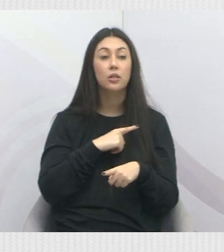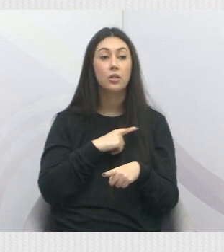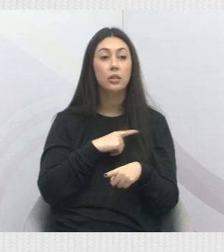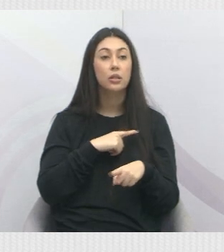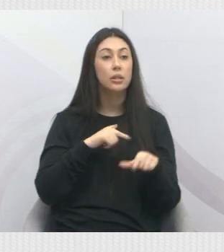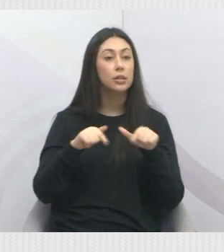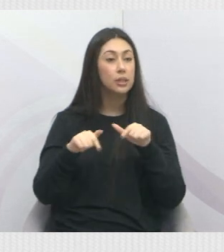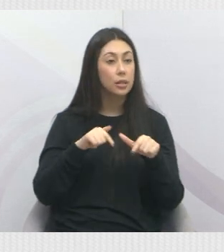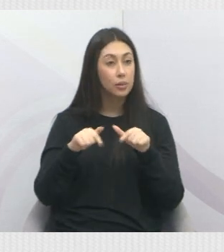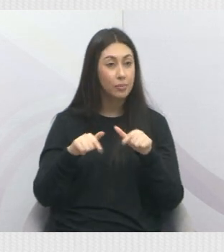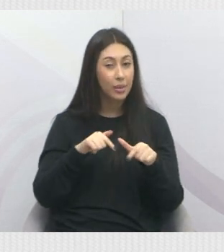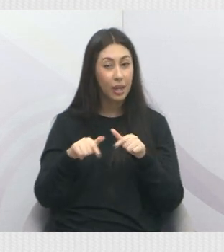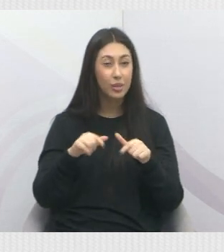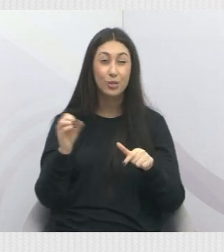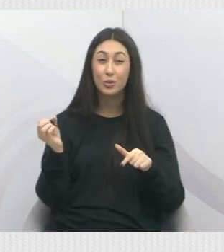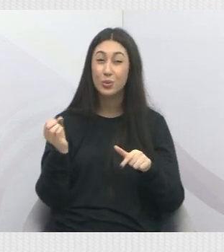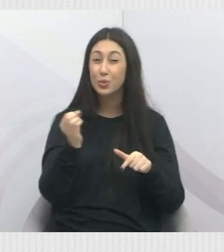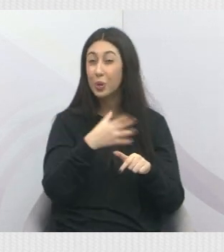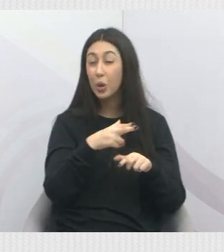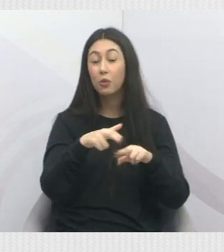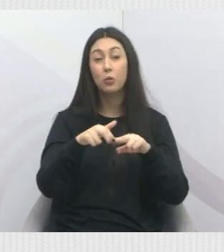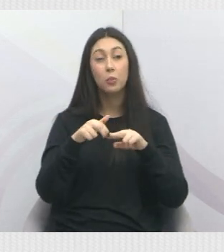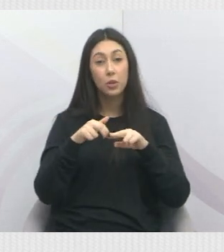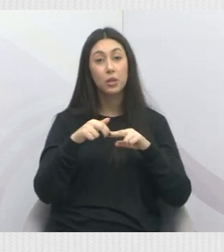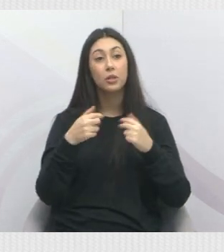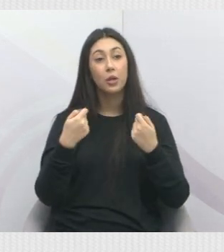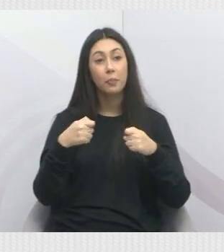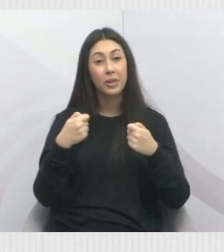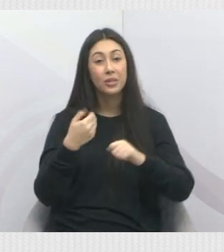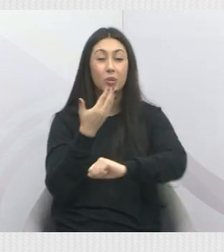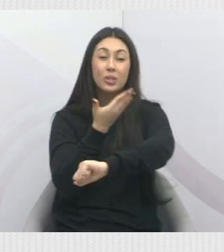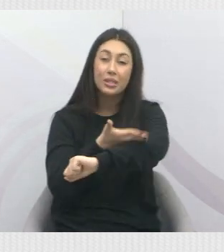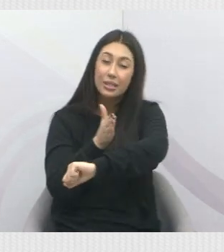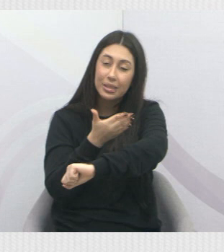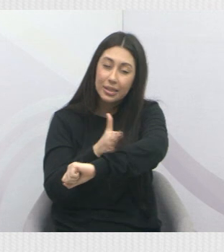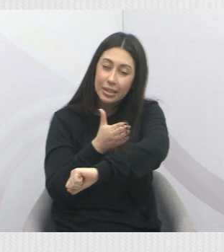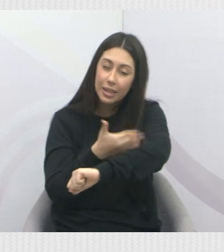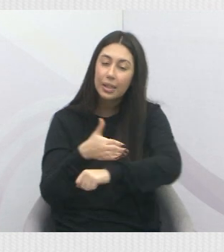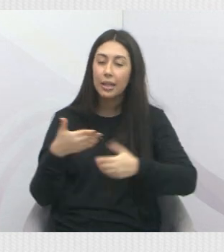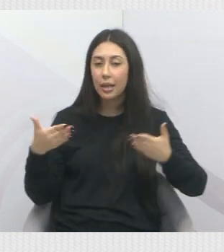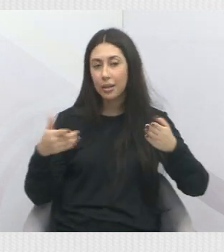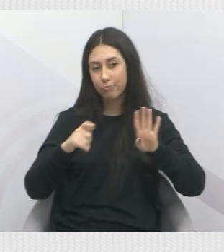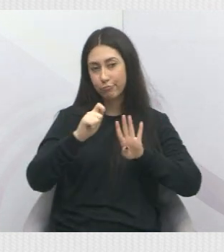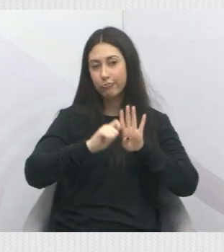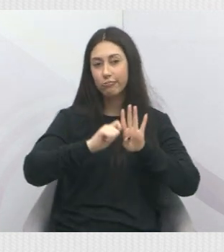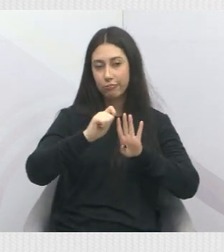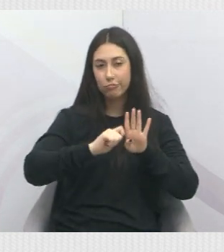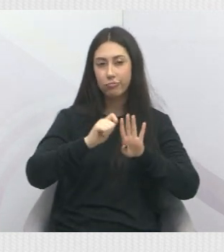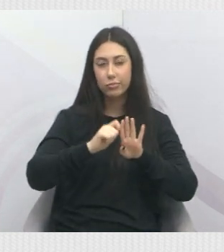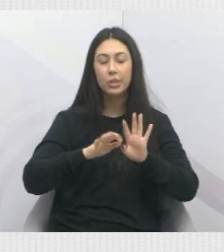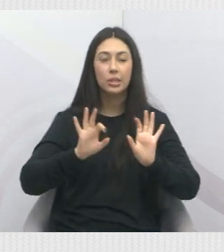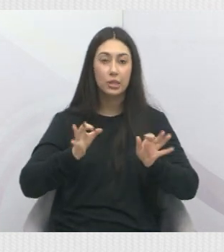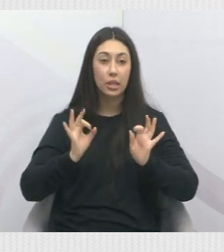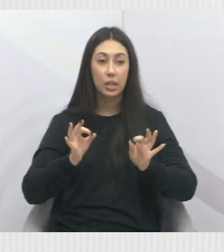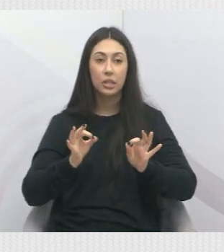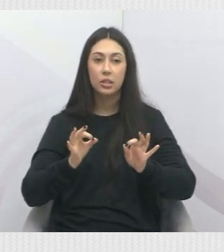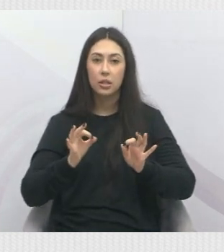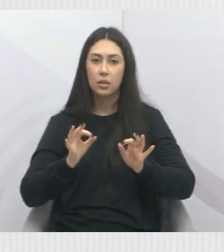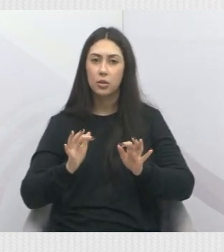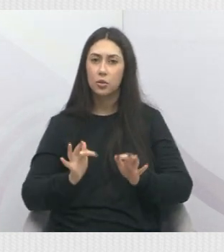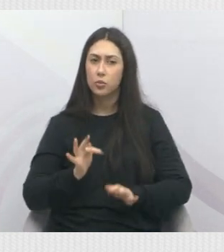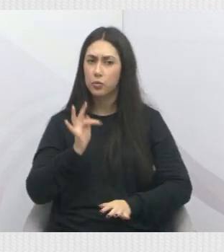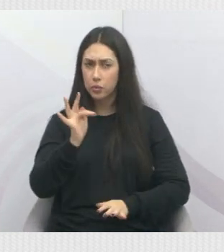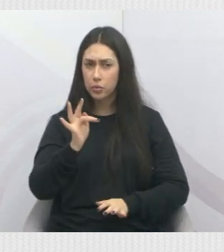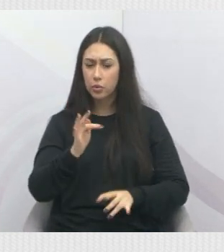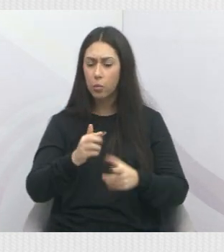controle de endemias e fizeram uma fase de treinamento com eles agora no primeiro quadrimestre. Com certeza esses números no próximo quadrimestre